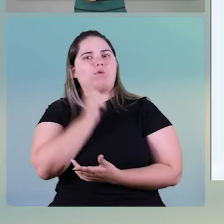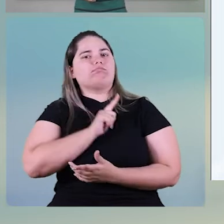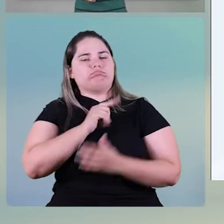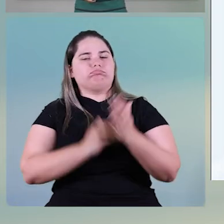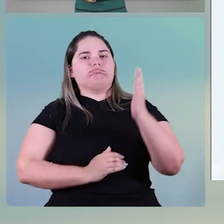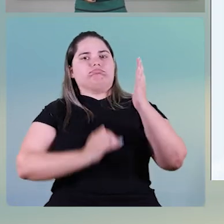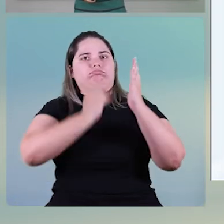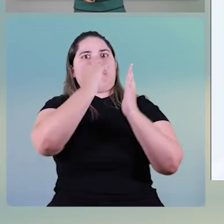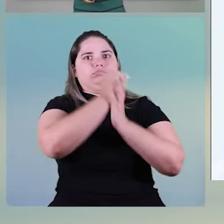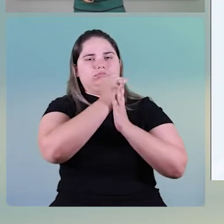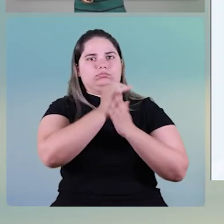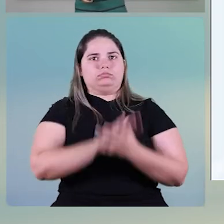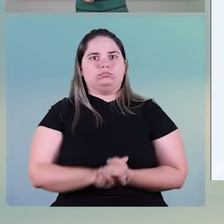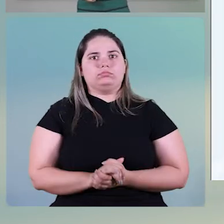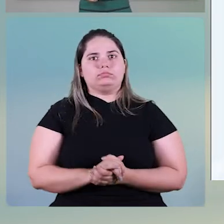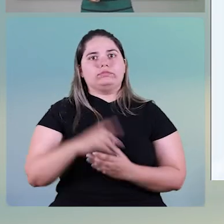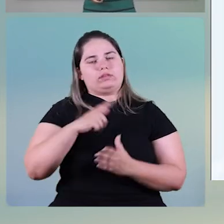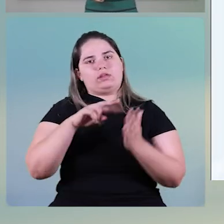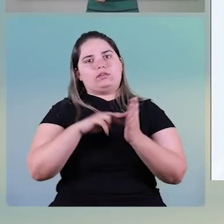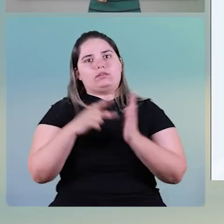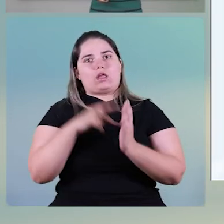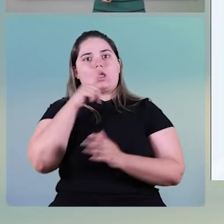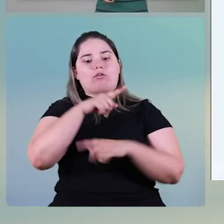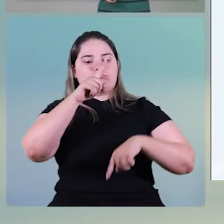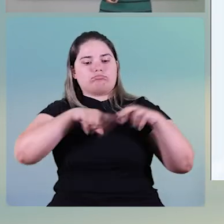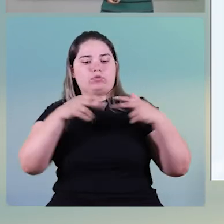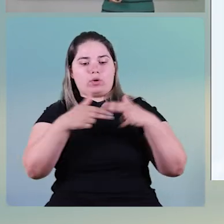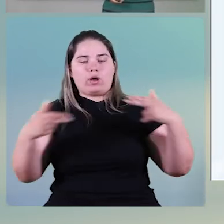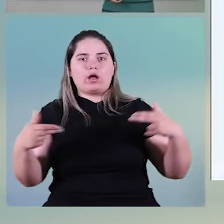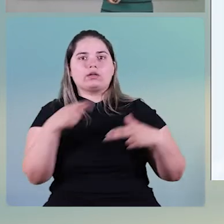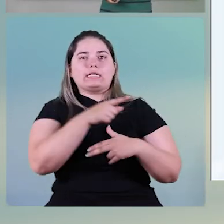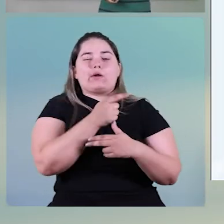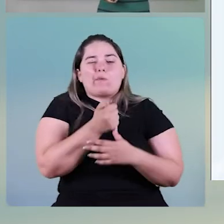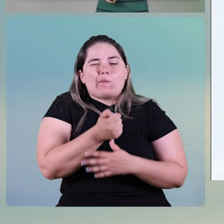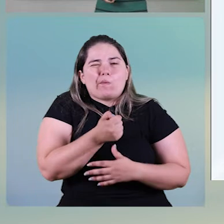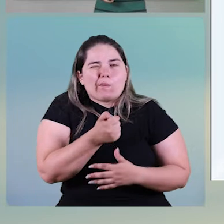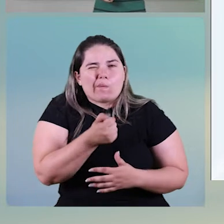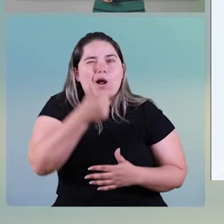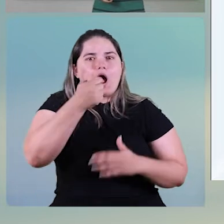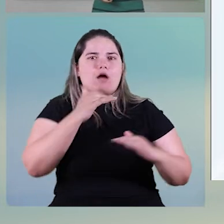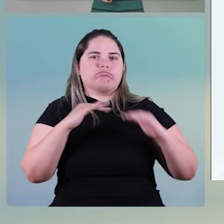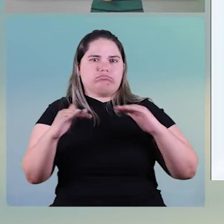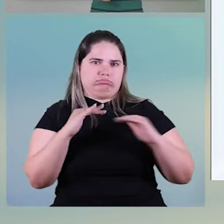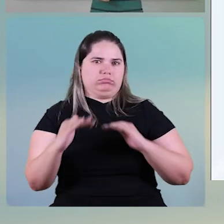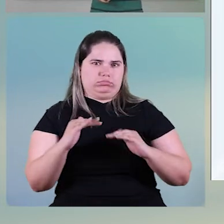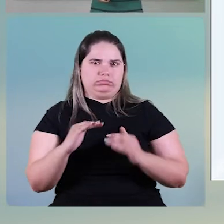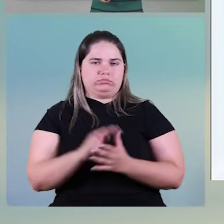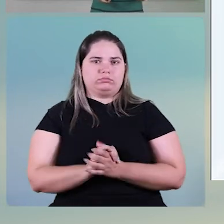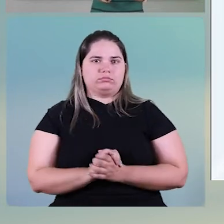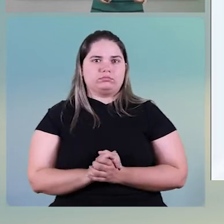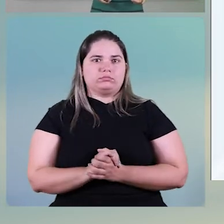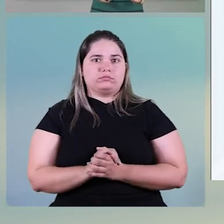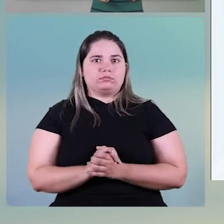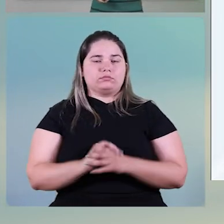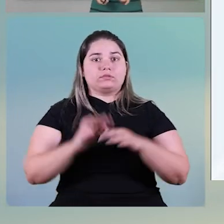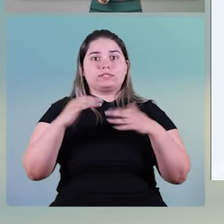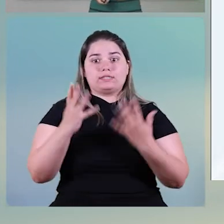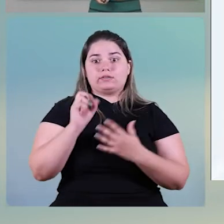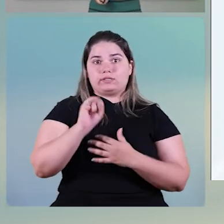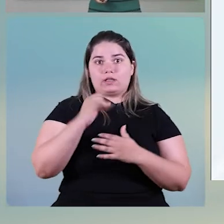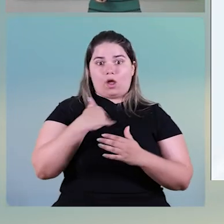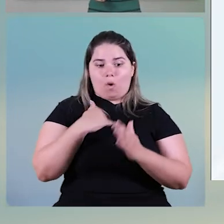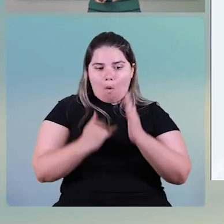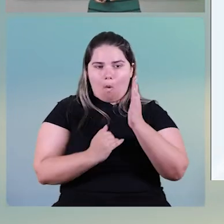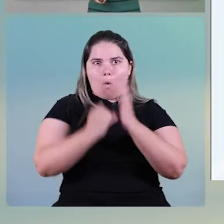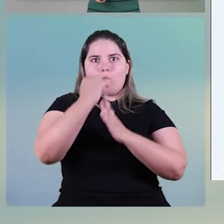atrito estático, que é quando o corpo fica na iminência de se mover. A partir daí, se você aumenta o